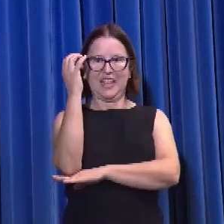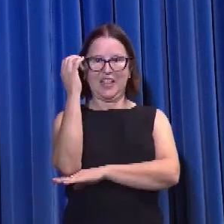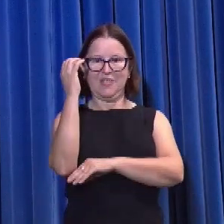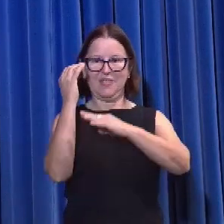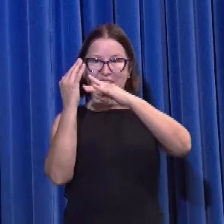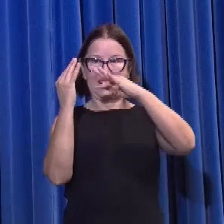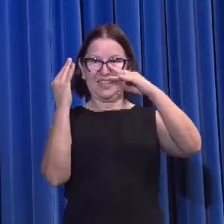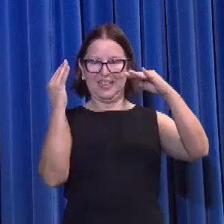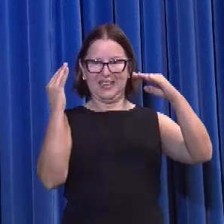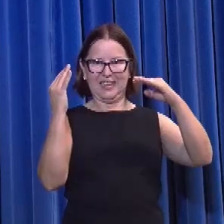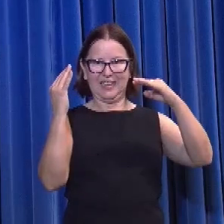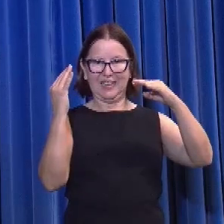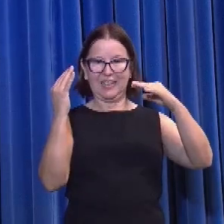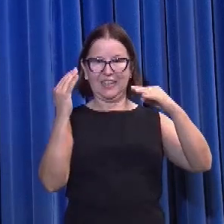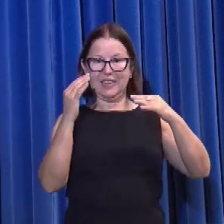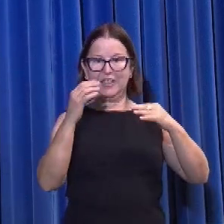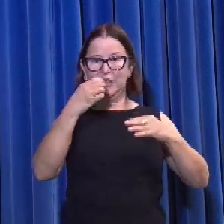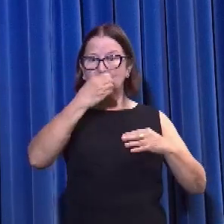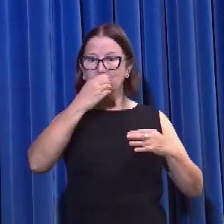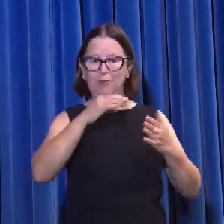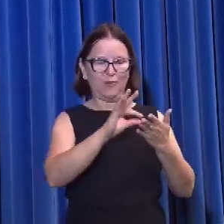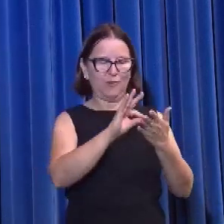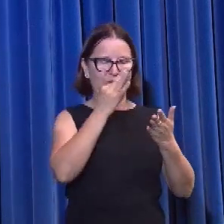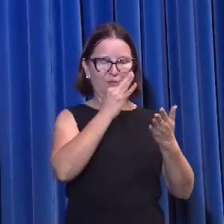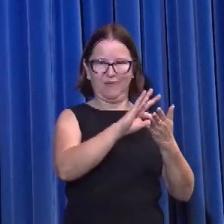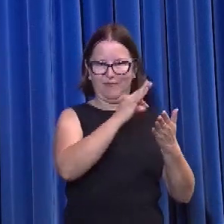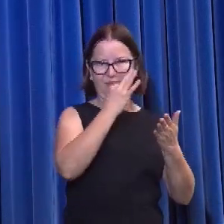está dizendo o seguinte: olha,